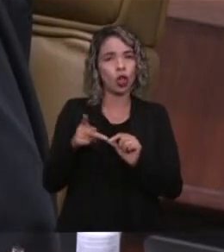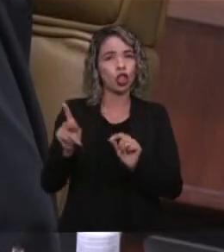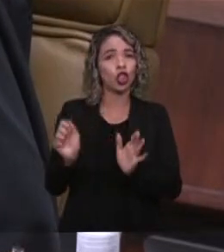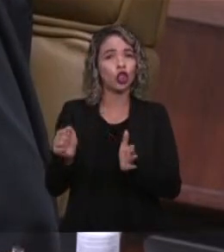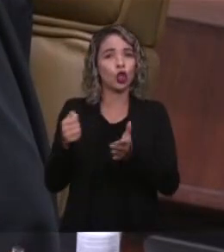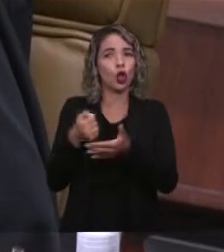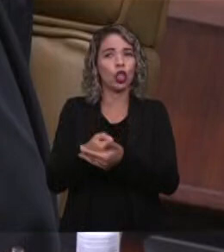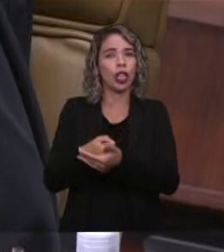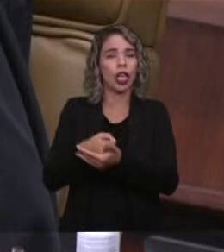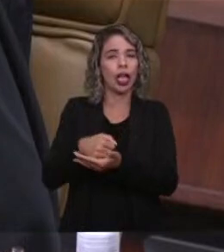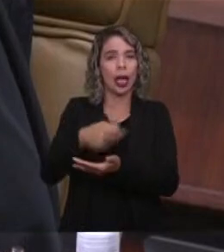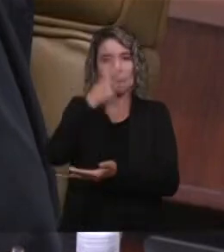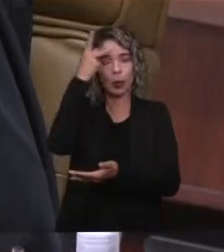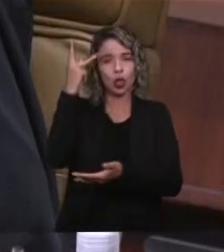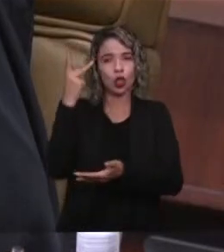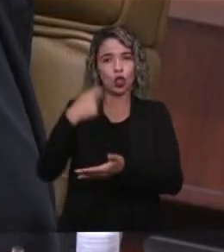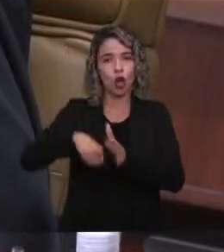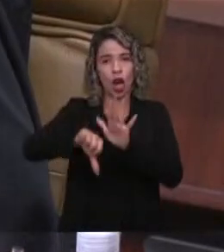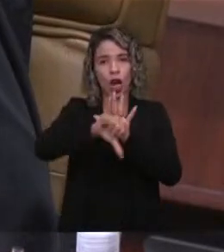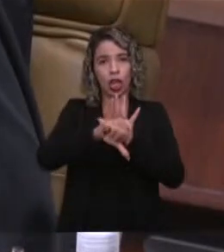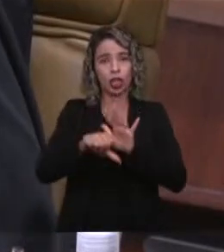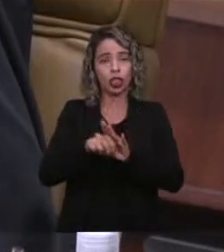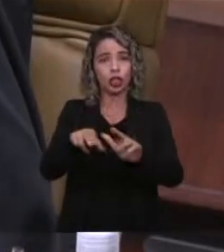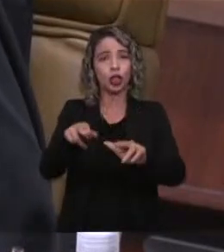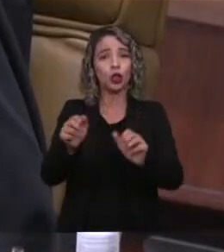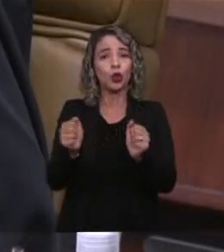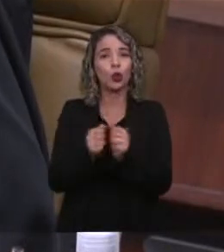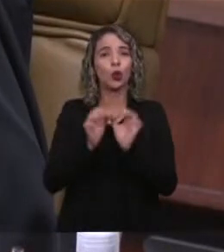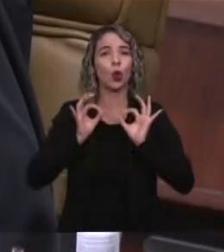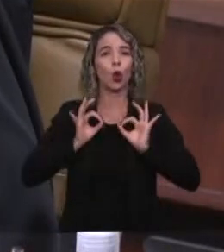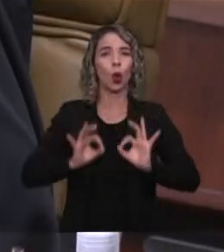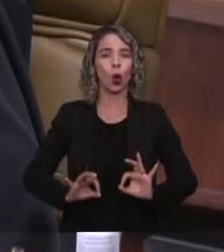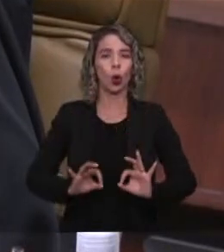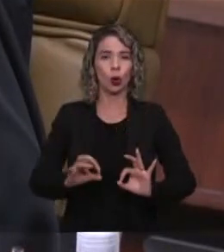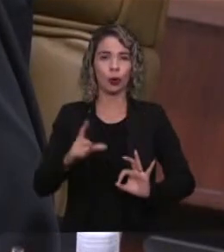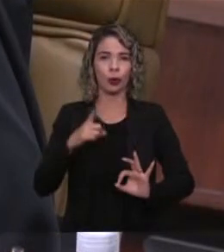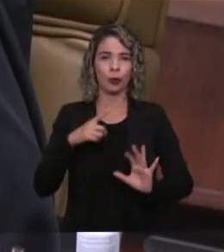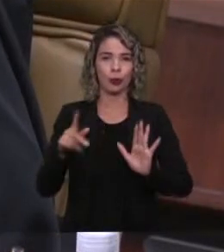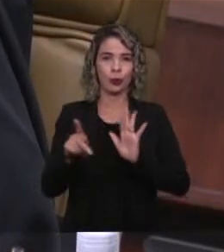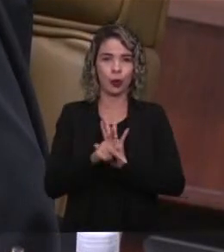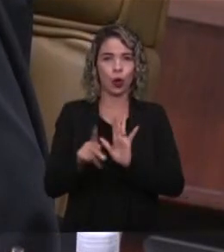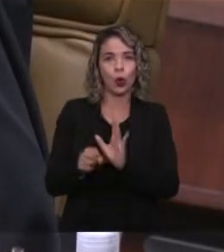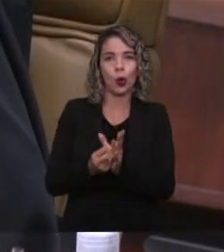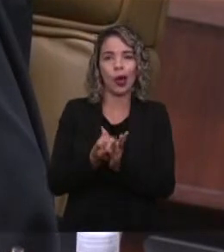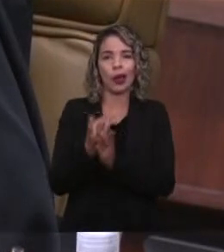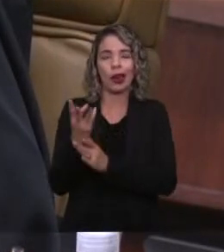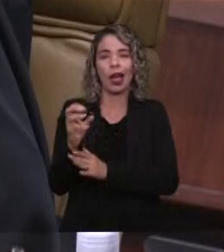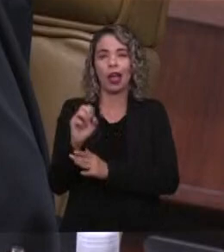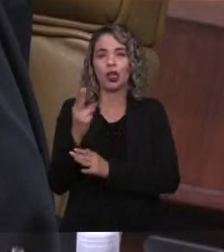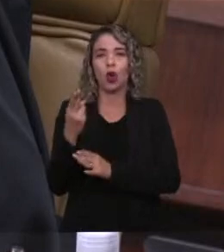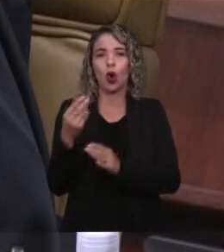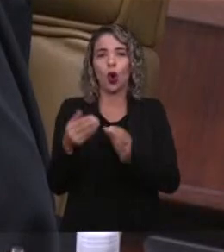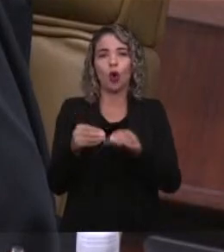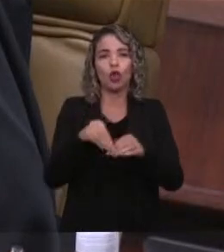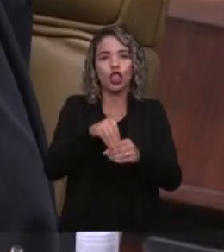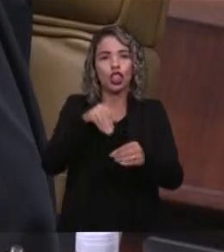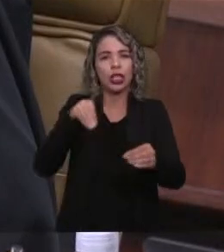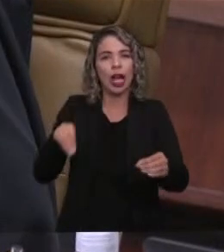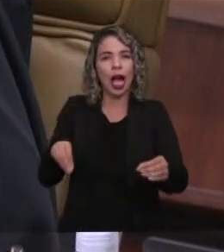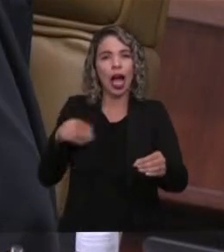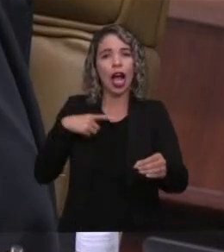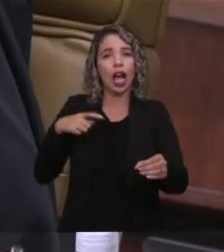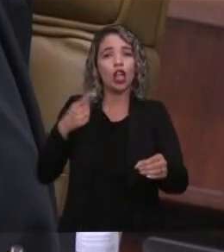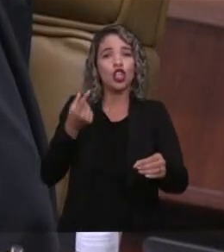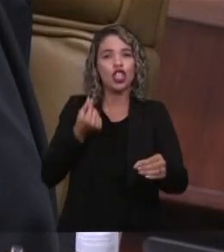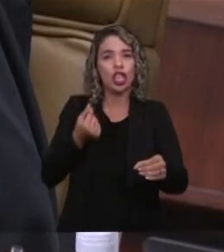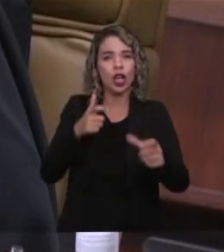criminosa por meio de condutas, no plural, como alteração qualitativa dos bens ou o próprio distanciamento dos valores do